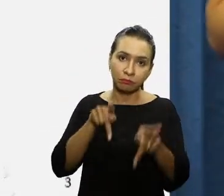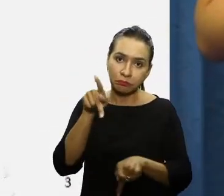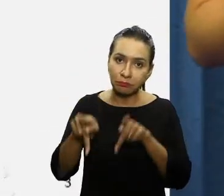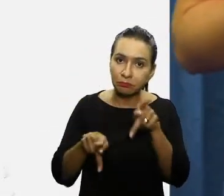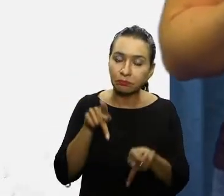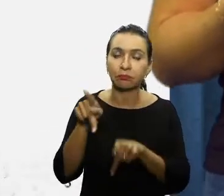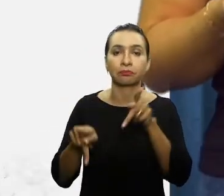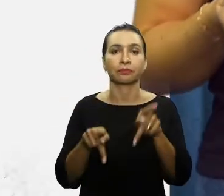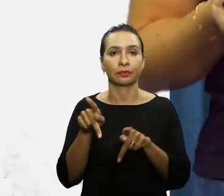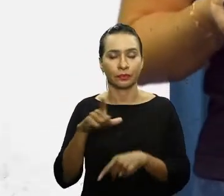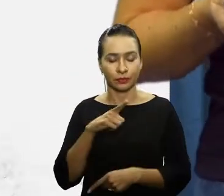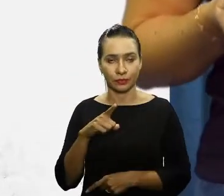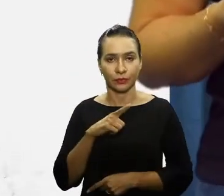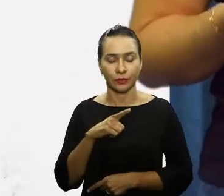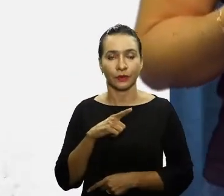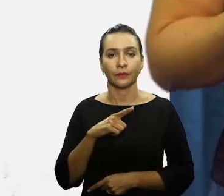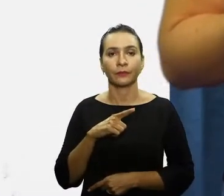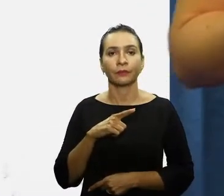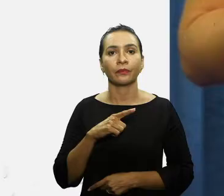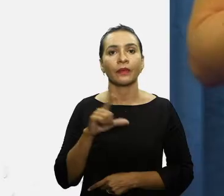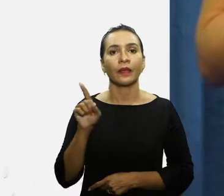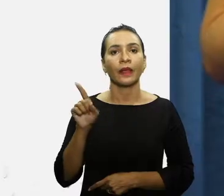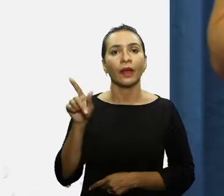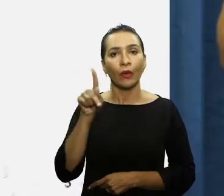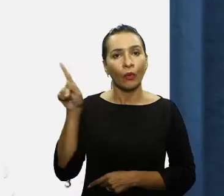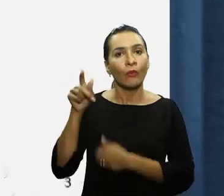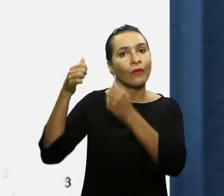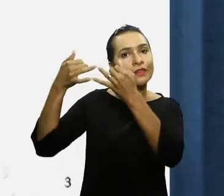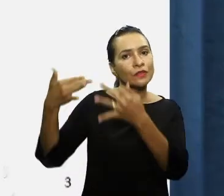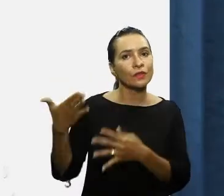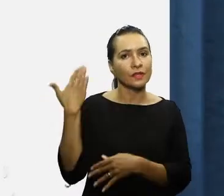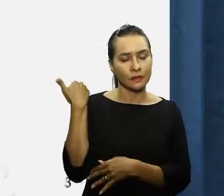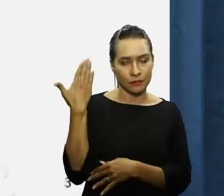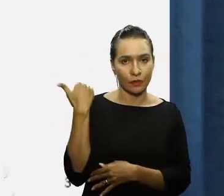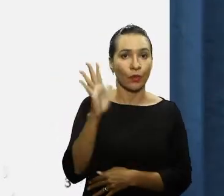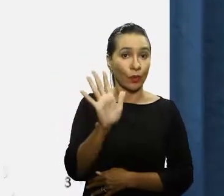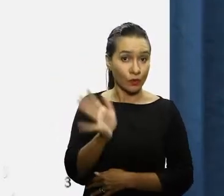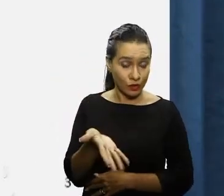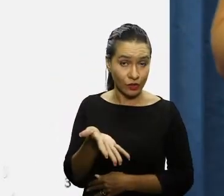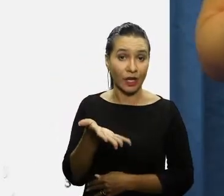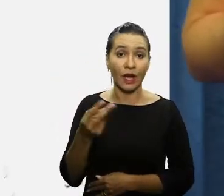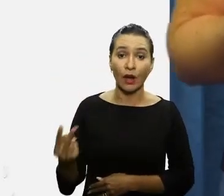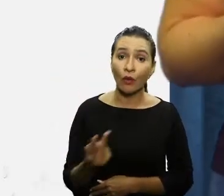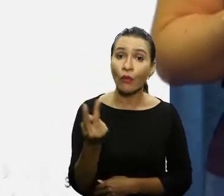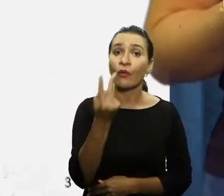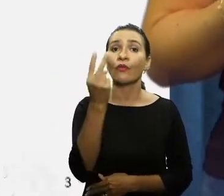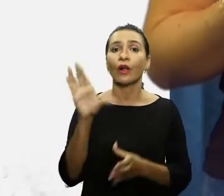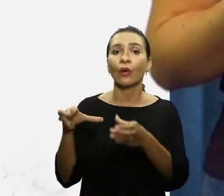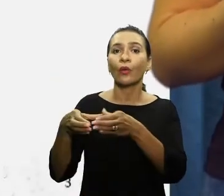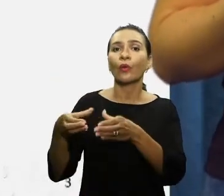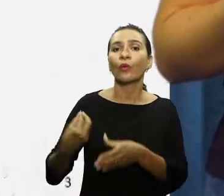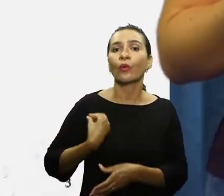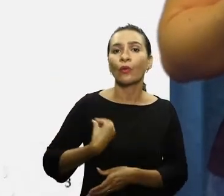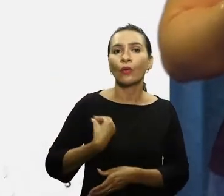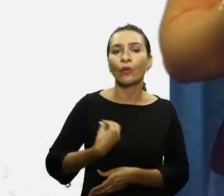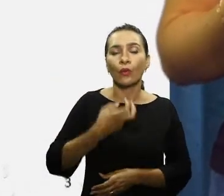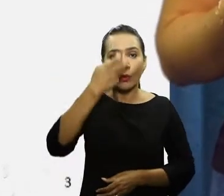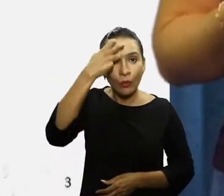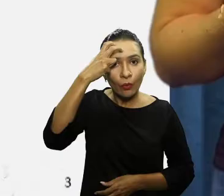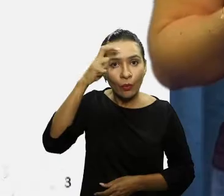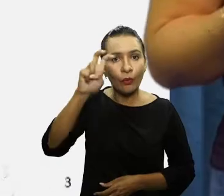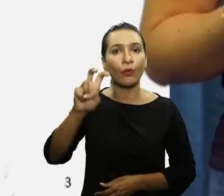de uma determinada população. Ele falou também da importância dos valores que os seres vivos têm como